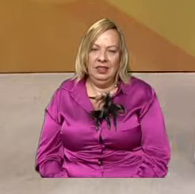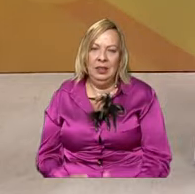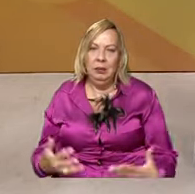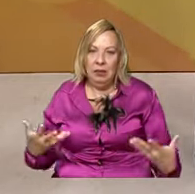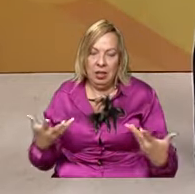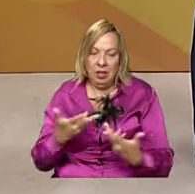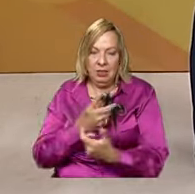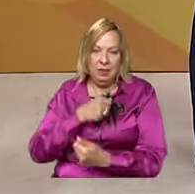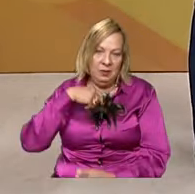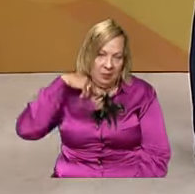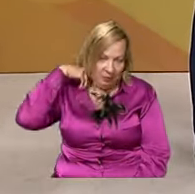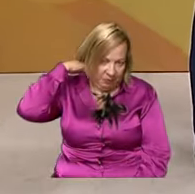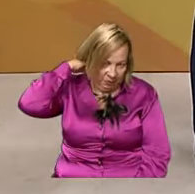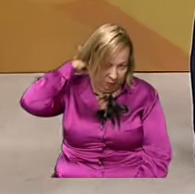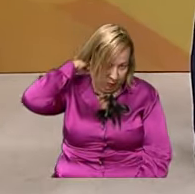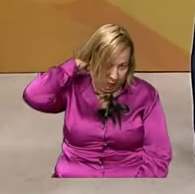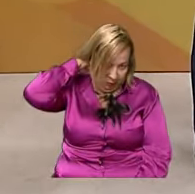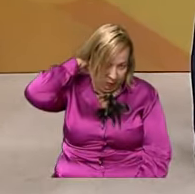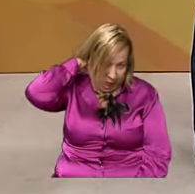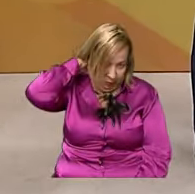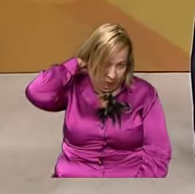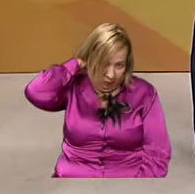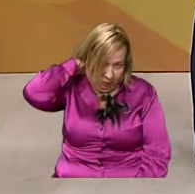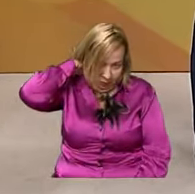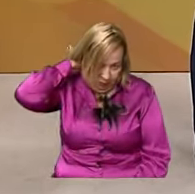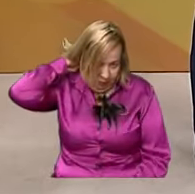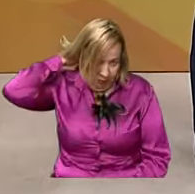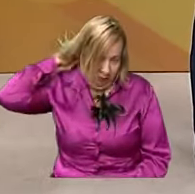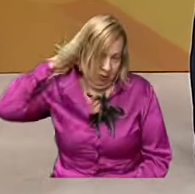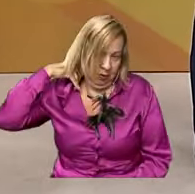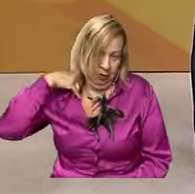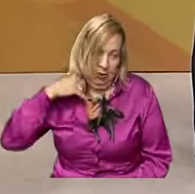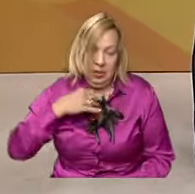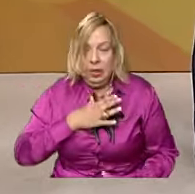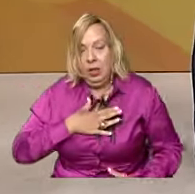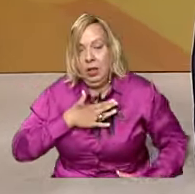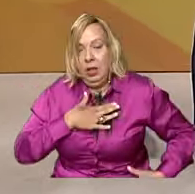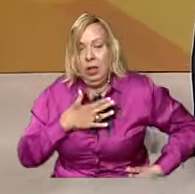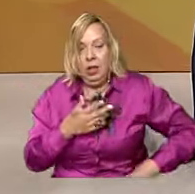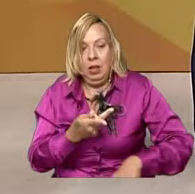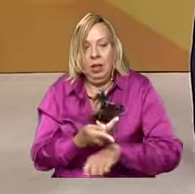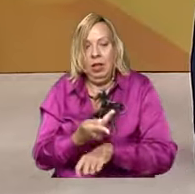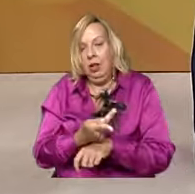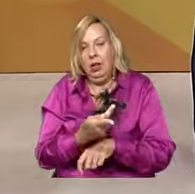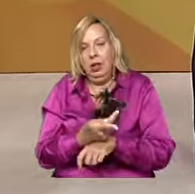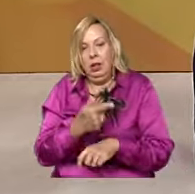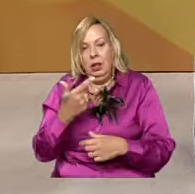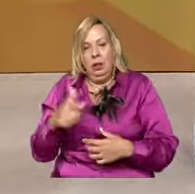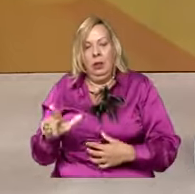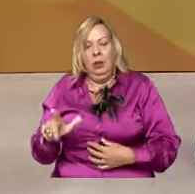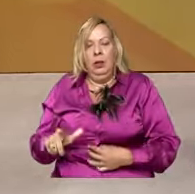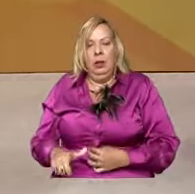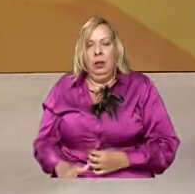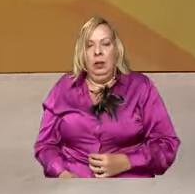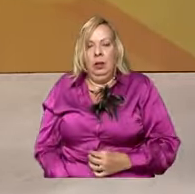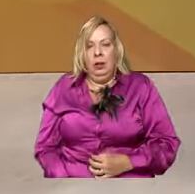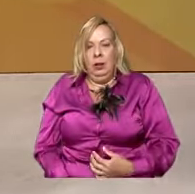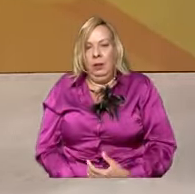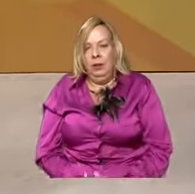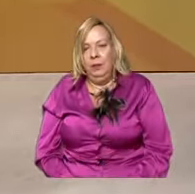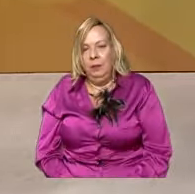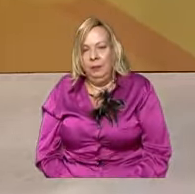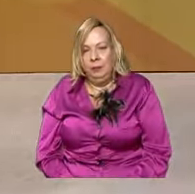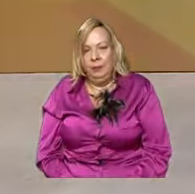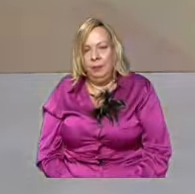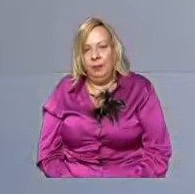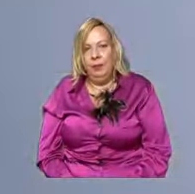de lindo. Eu vou te falar. Gostaria muito dessa premiação. Deixa eu te falar, vamos chamar de novo ali? Bora reprisar? Bora, por